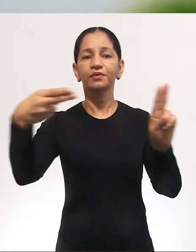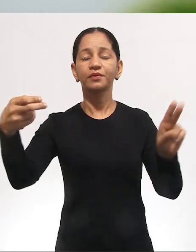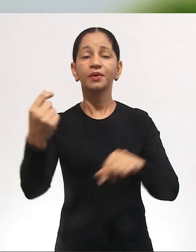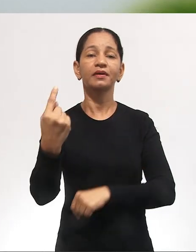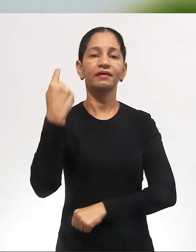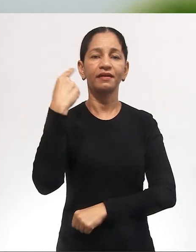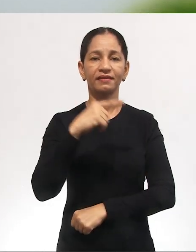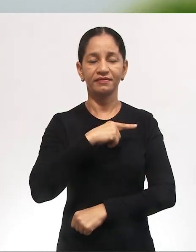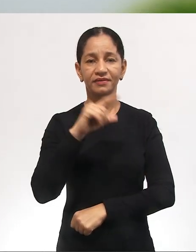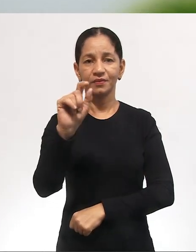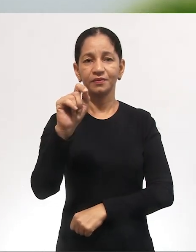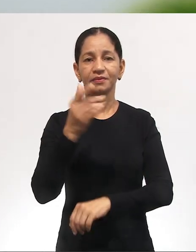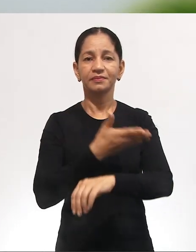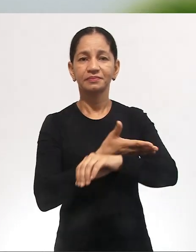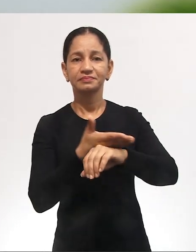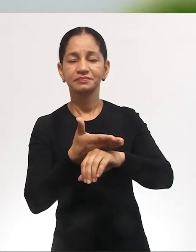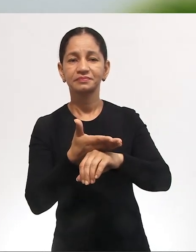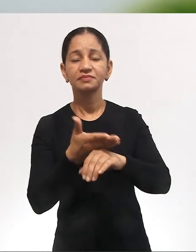uma parede branca com